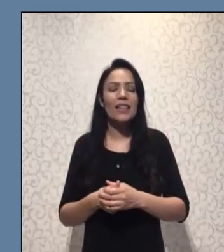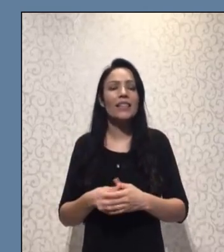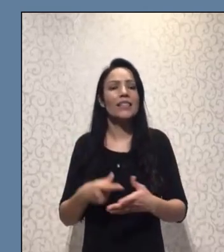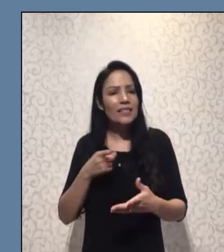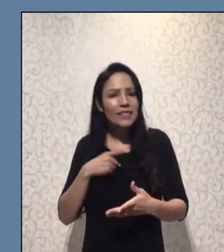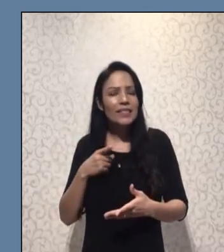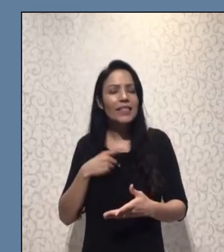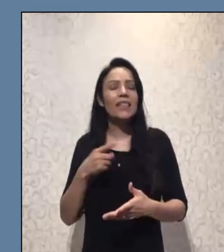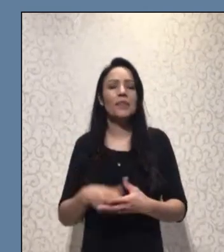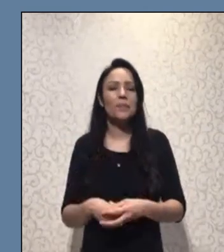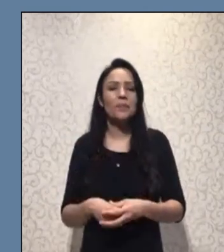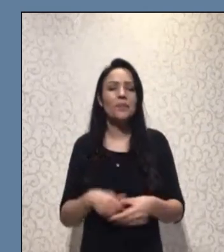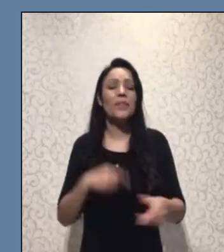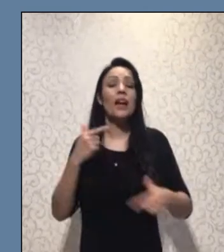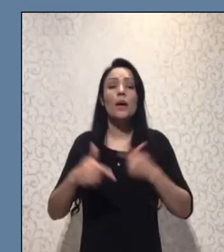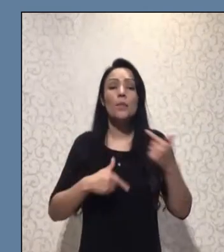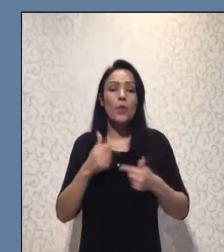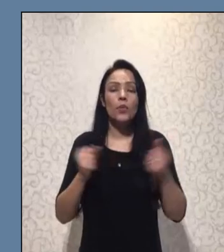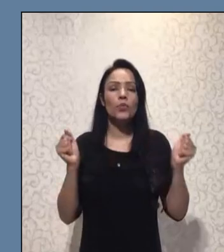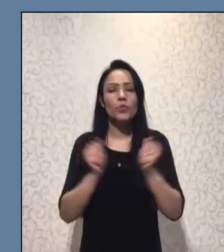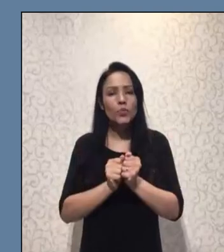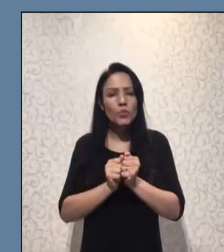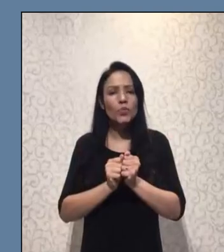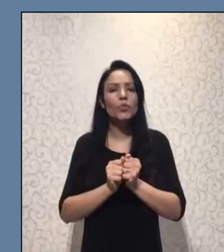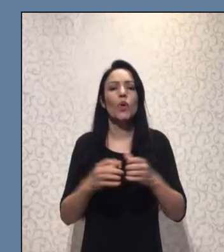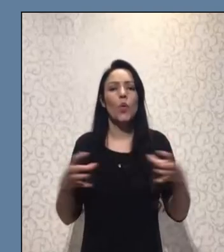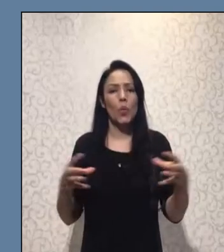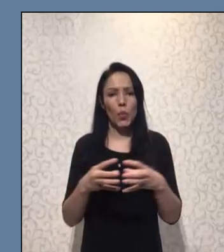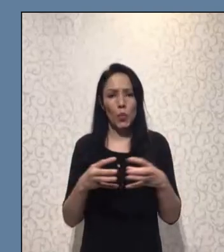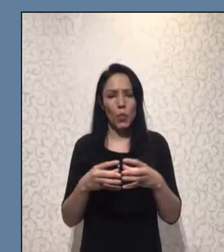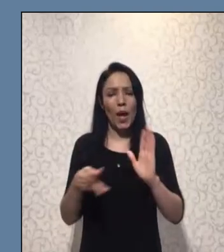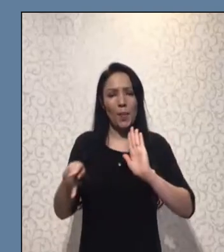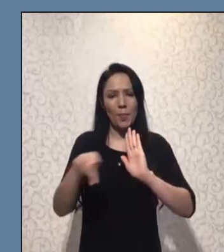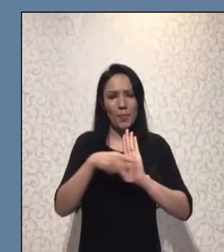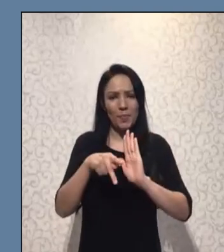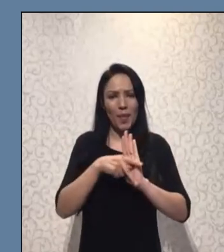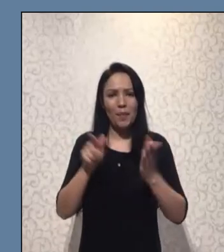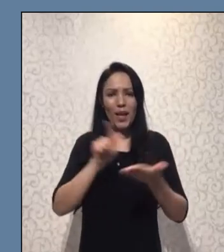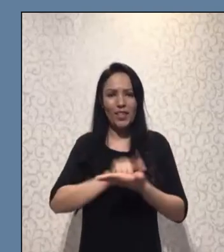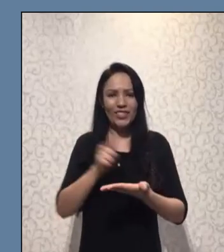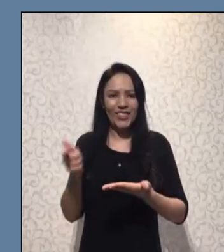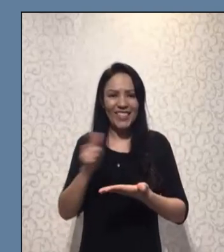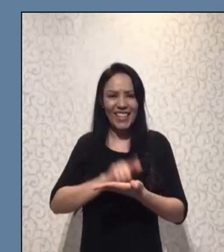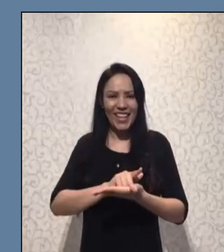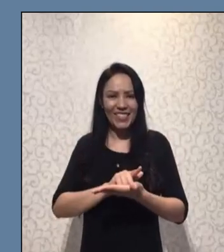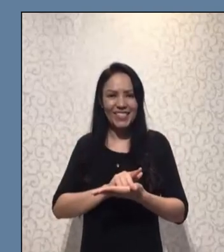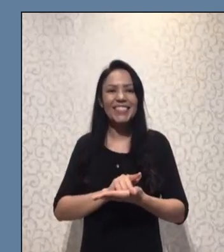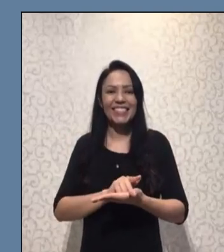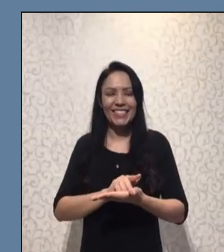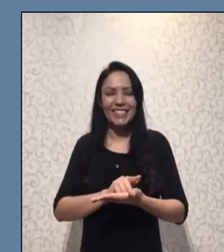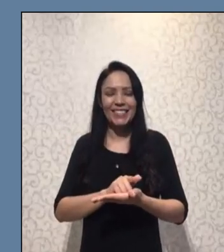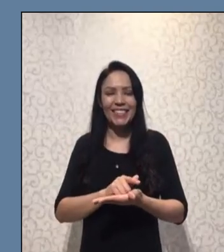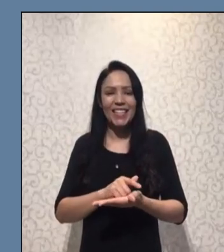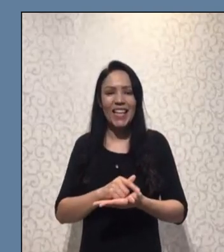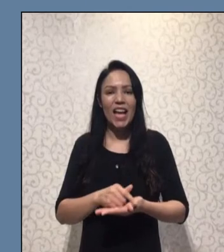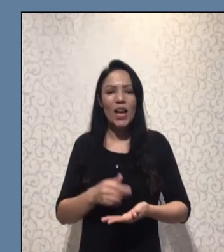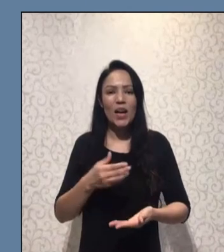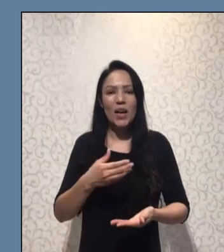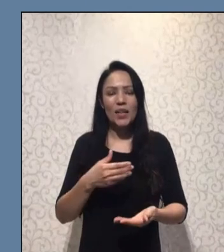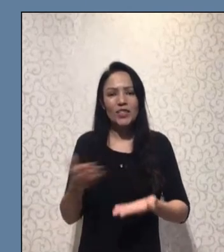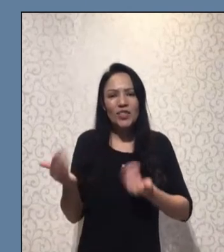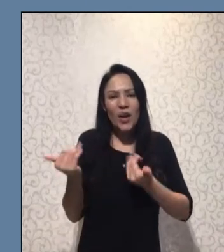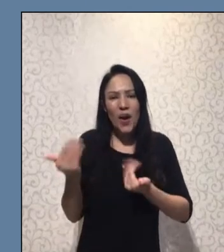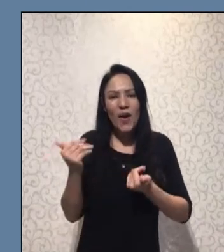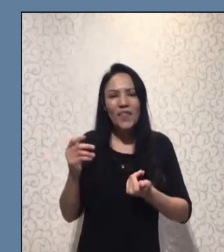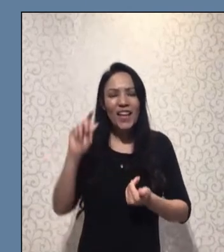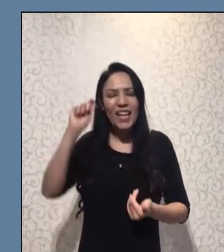daquele jornal, eu estou cada vez pior, que é um jornal de uma moçada negra que faz